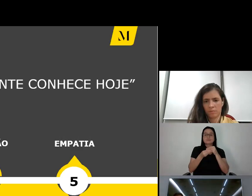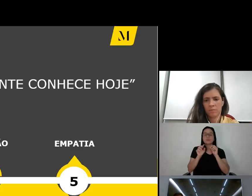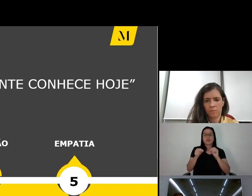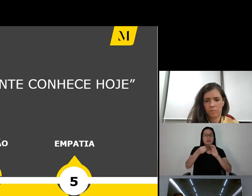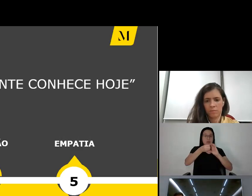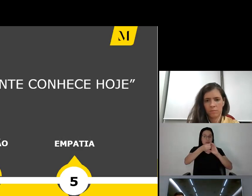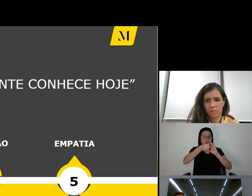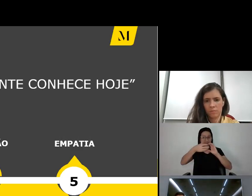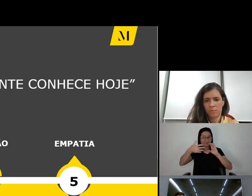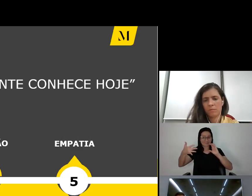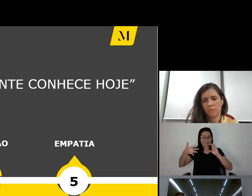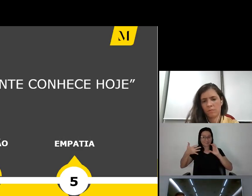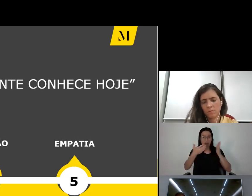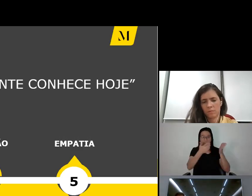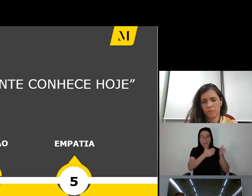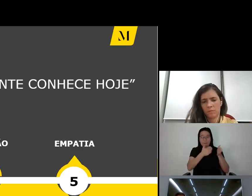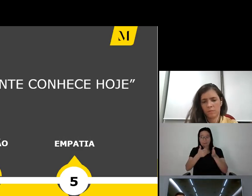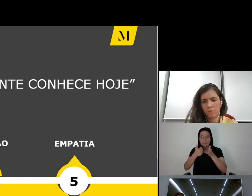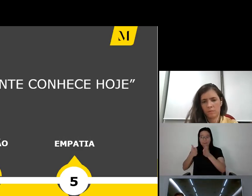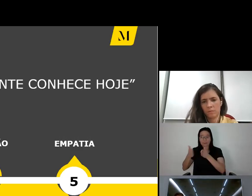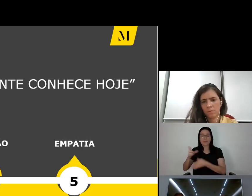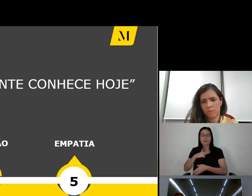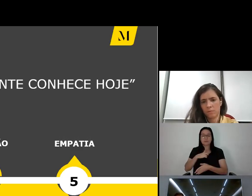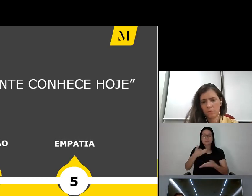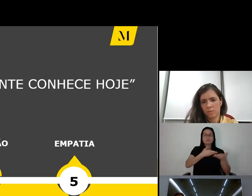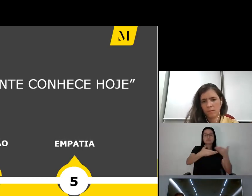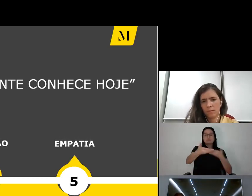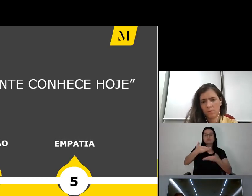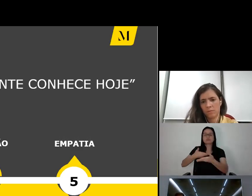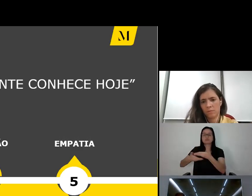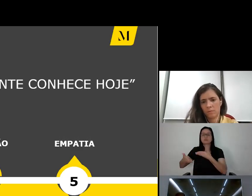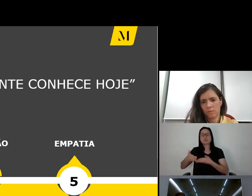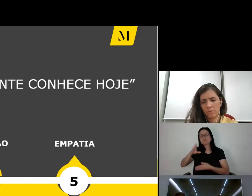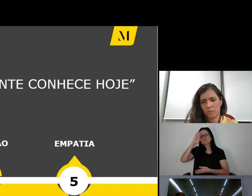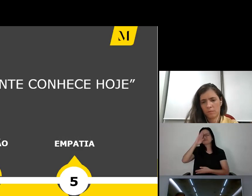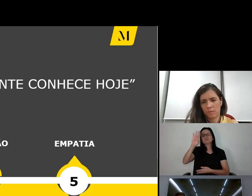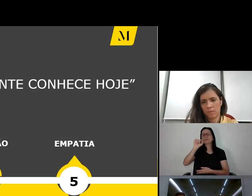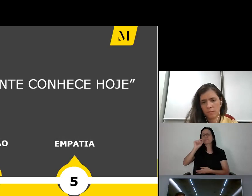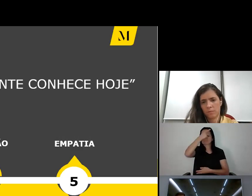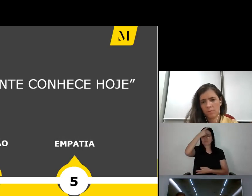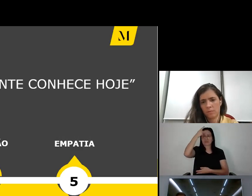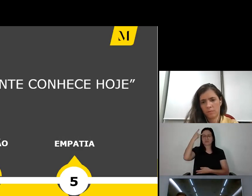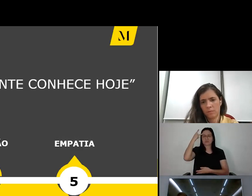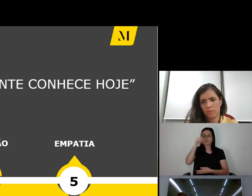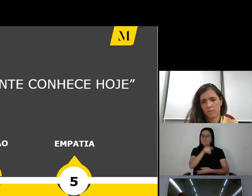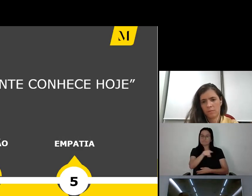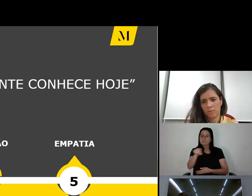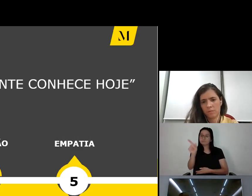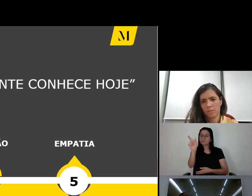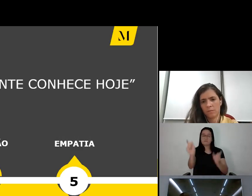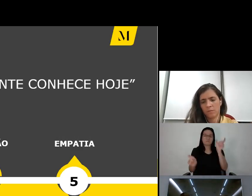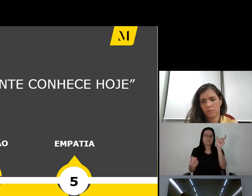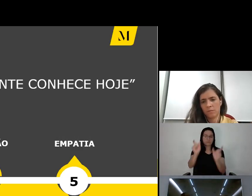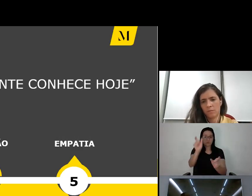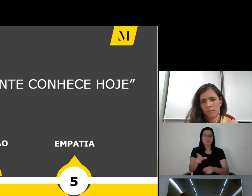né? E aqui a gente deixa muito claro que é tudo sobre pessoas, tudo sobre vocês. Isso é válido para todos os profissionais que a